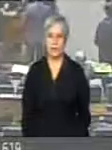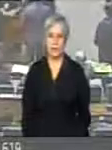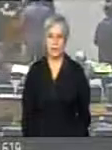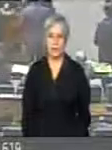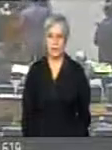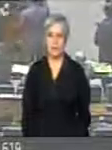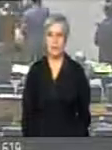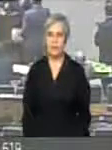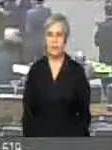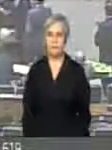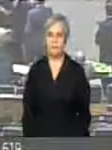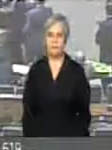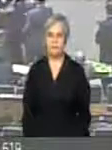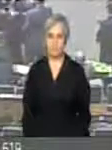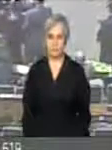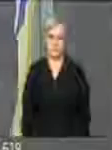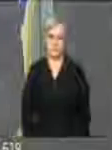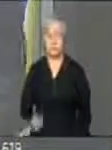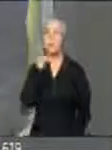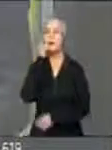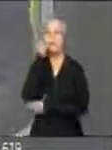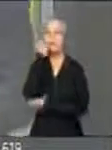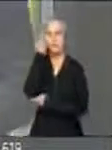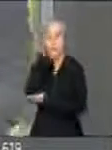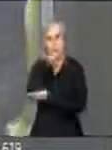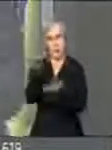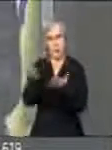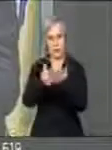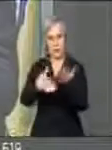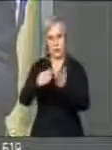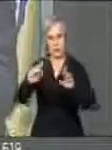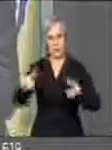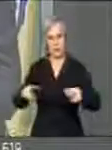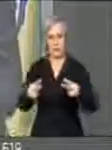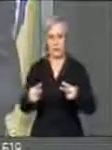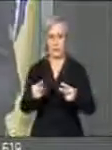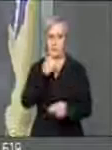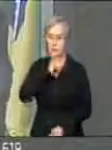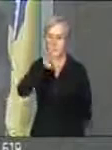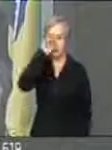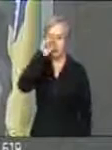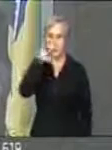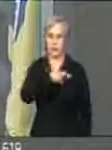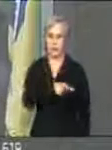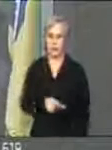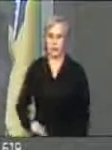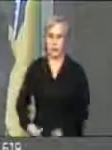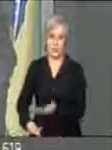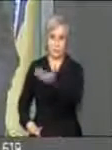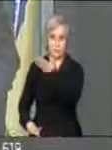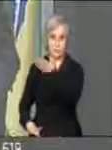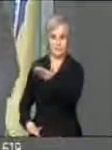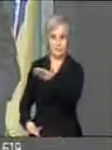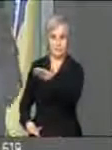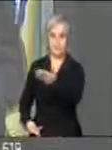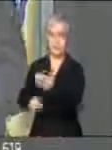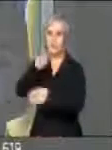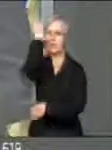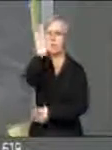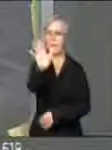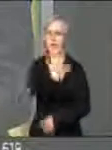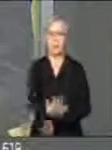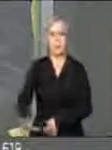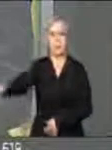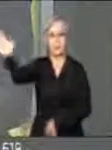Senhoras deputadas, senhores deputados, senhor presidente, nação